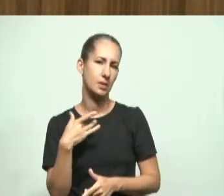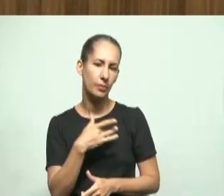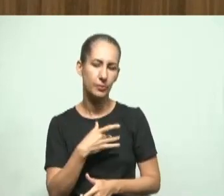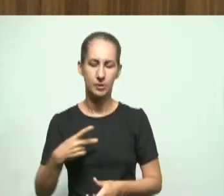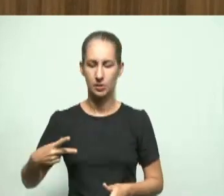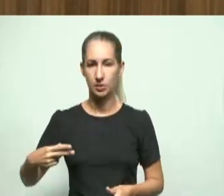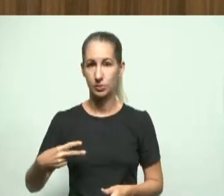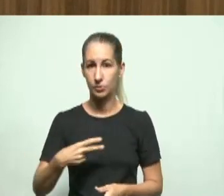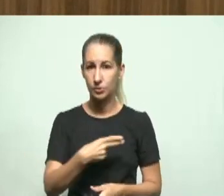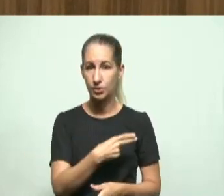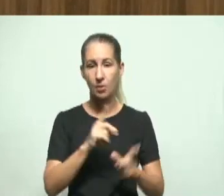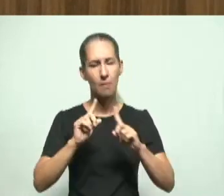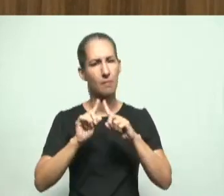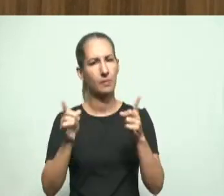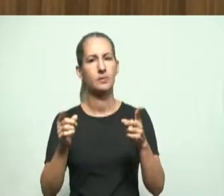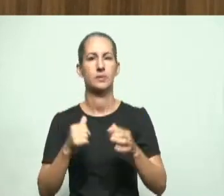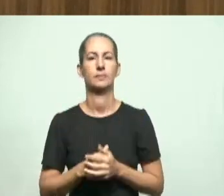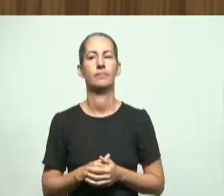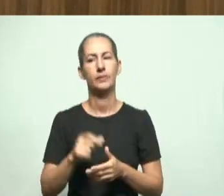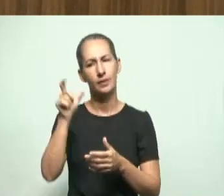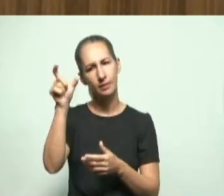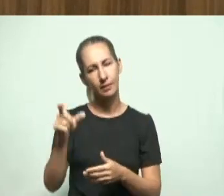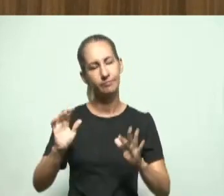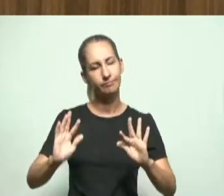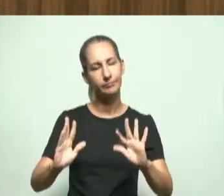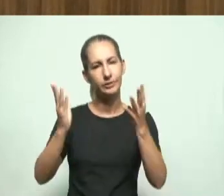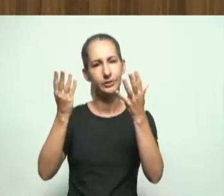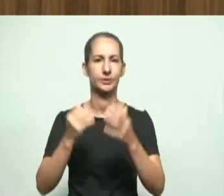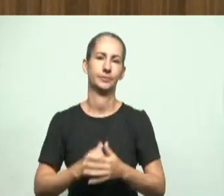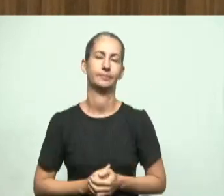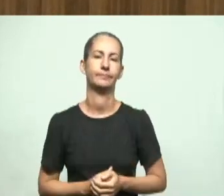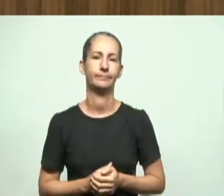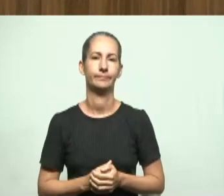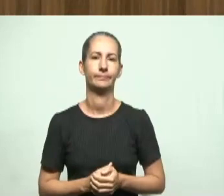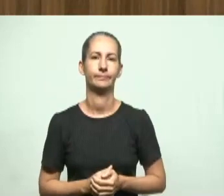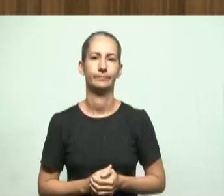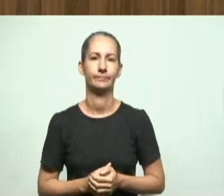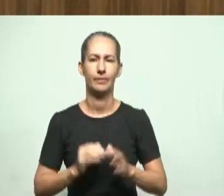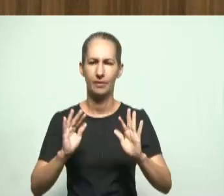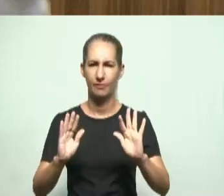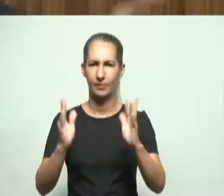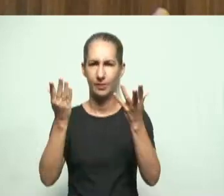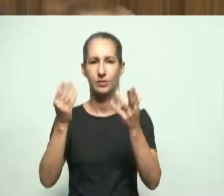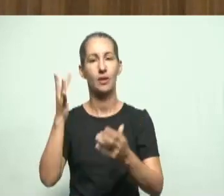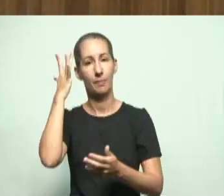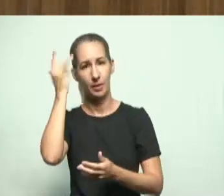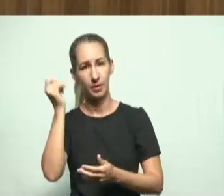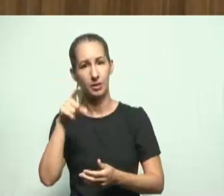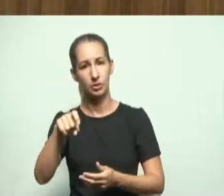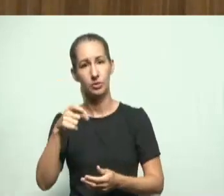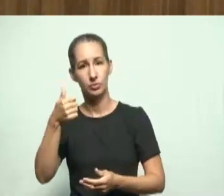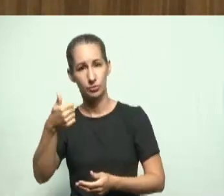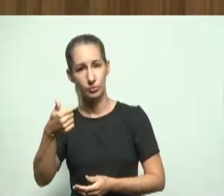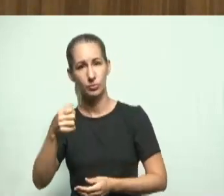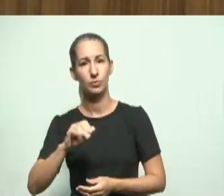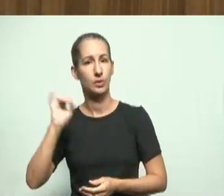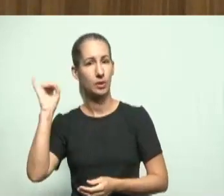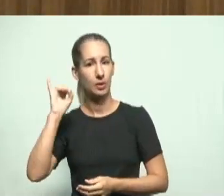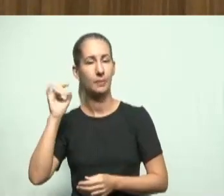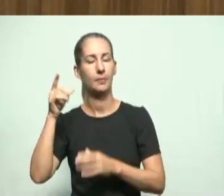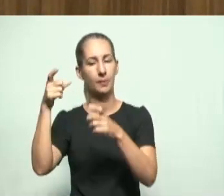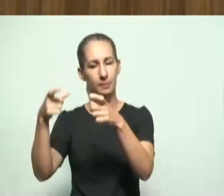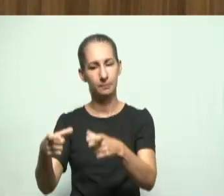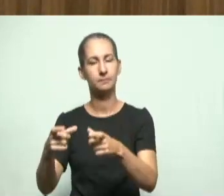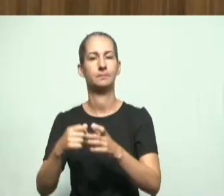cirurgia, mas estava lá prestigiando. Então, a grande festa, amanhã é o X1 Igapó, lá na Arena